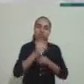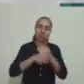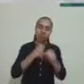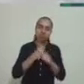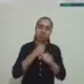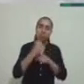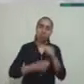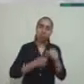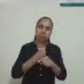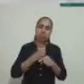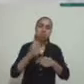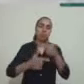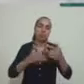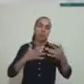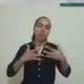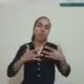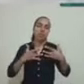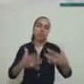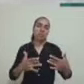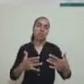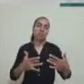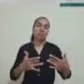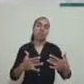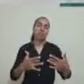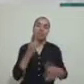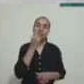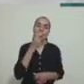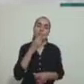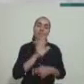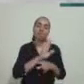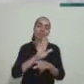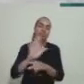trabalho voluntário é importante para a nossa população.